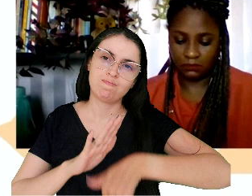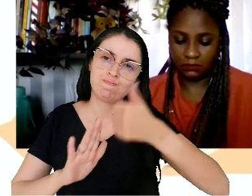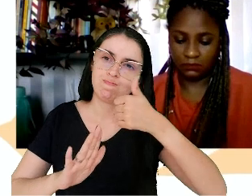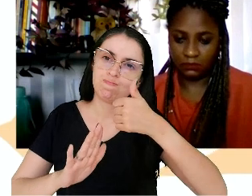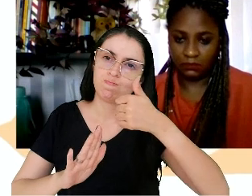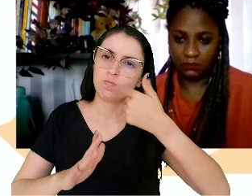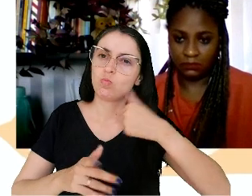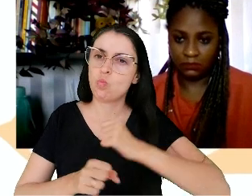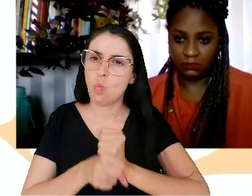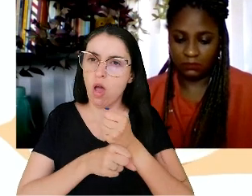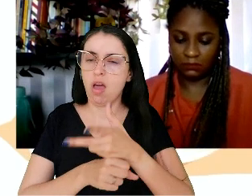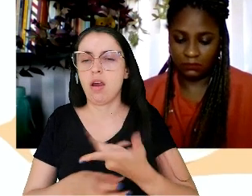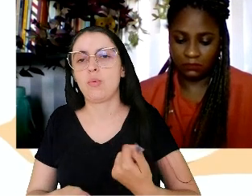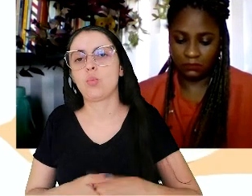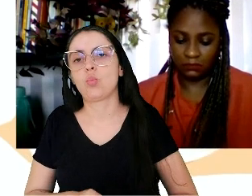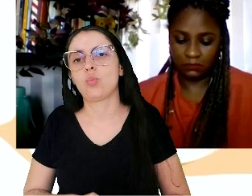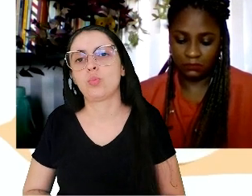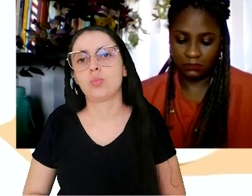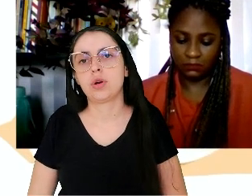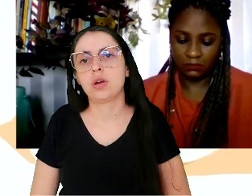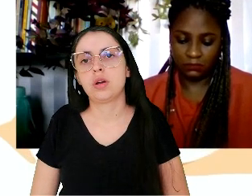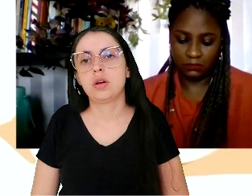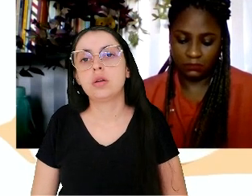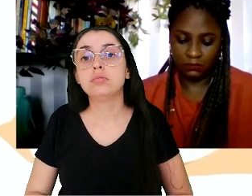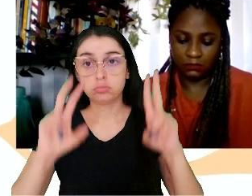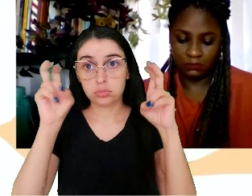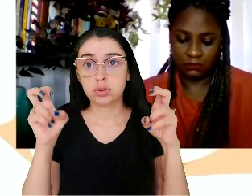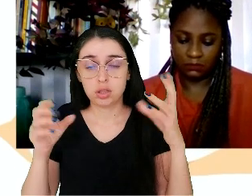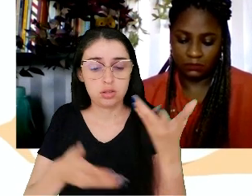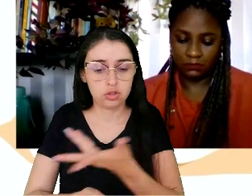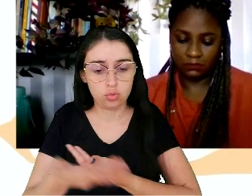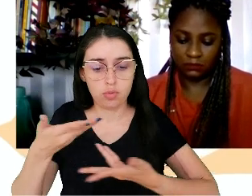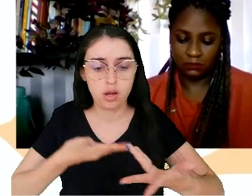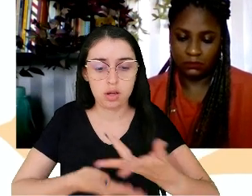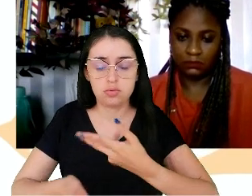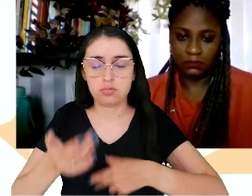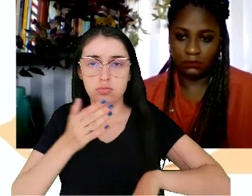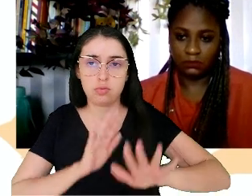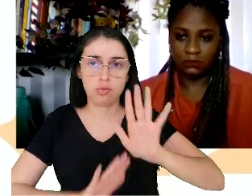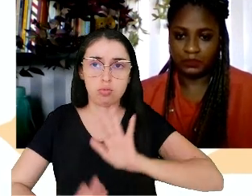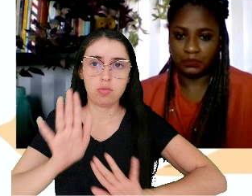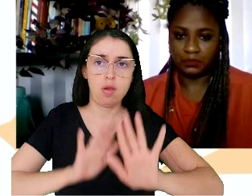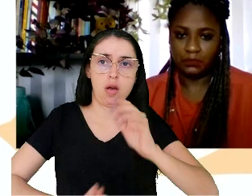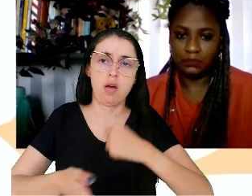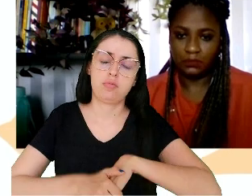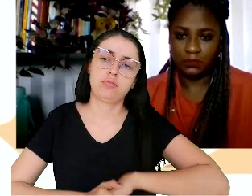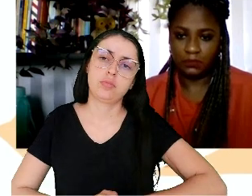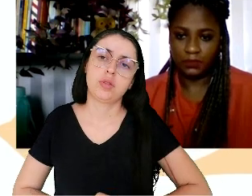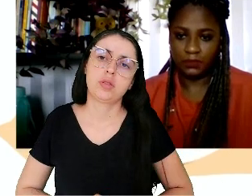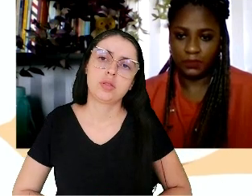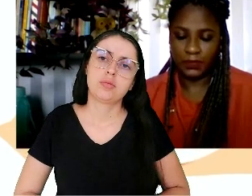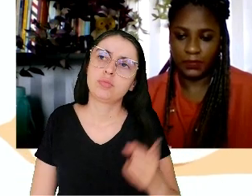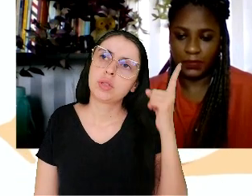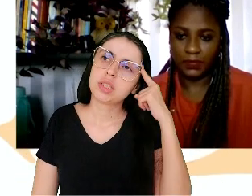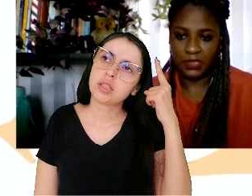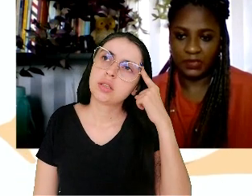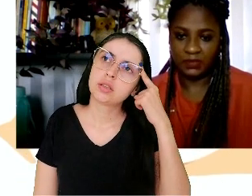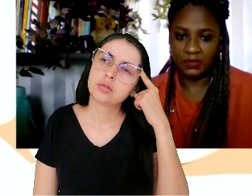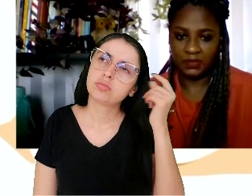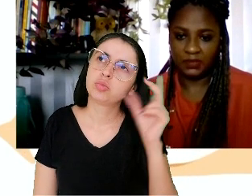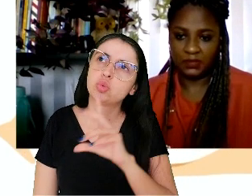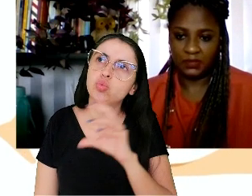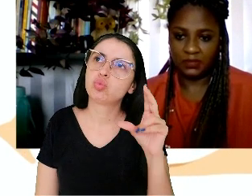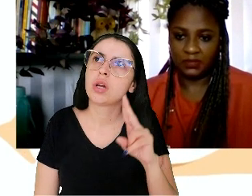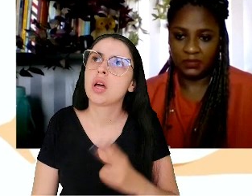ano. E outro tema também que envolve essa economia dos cuidados é a ideia do